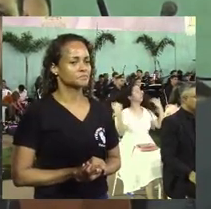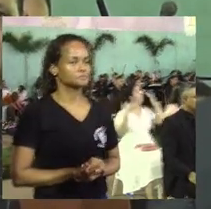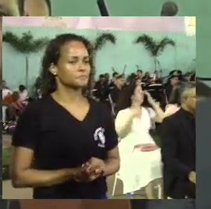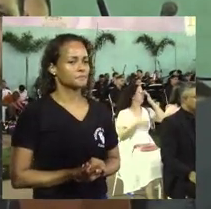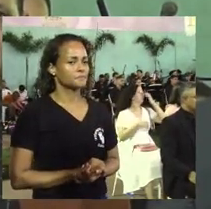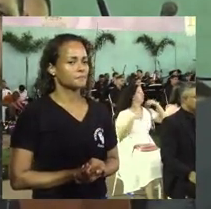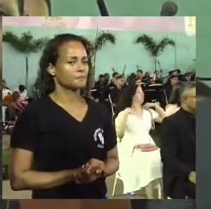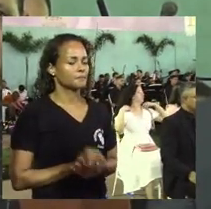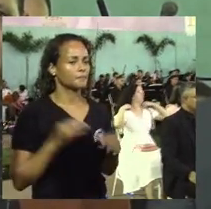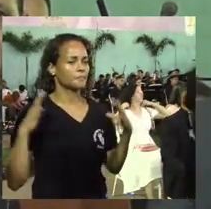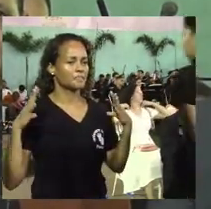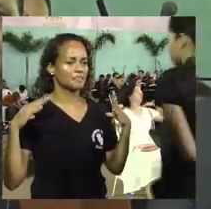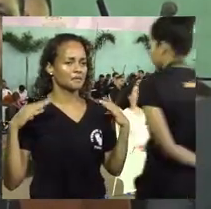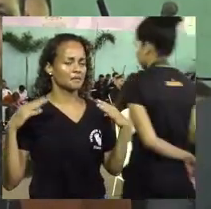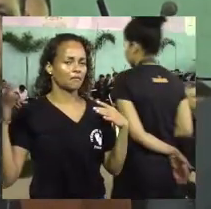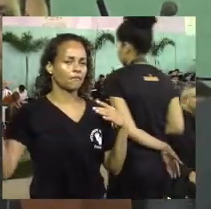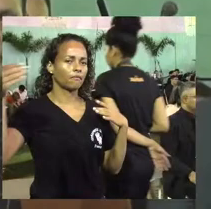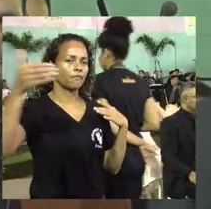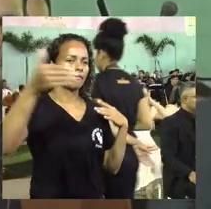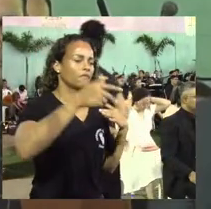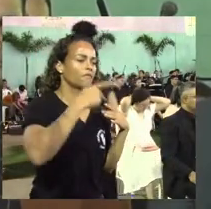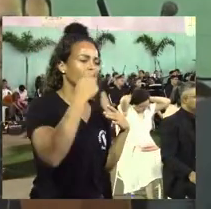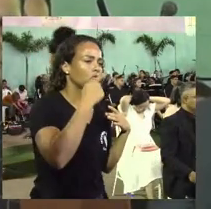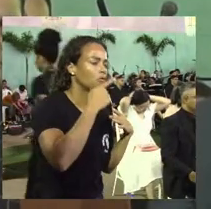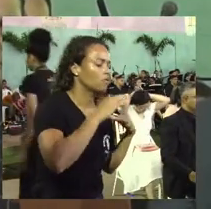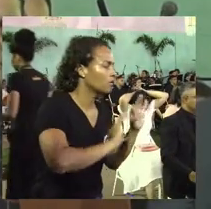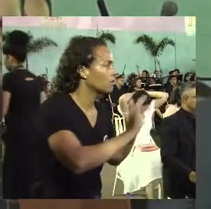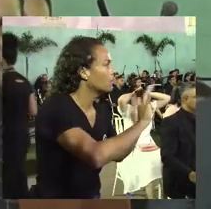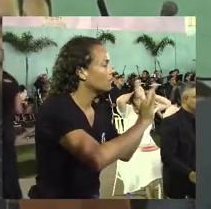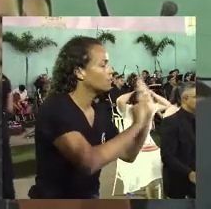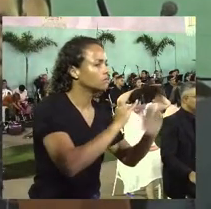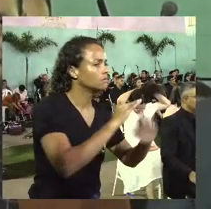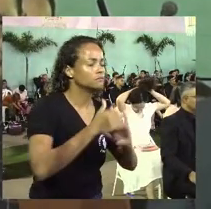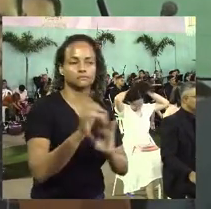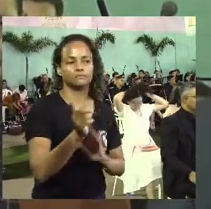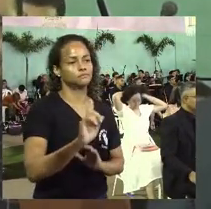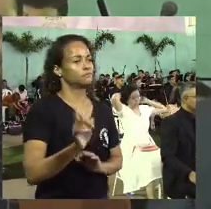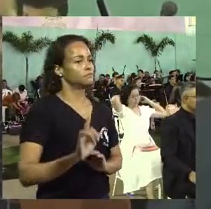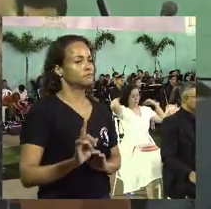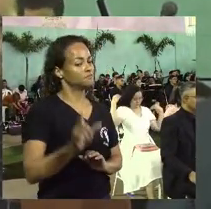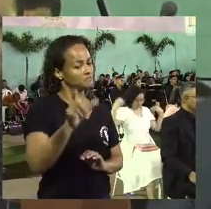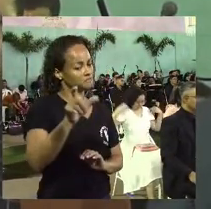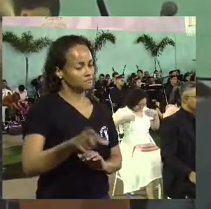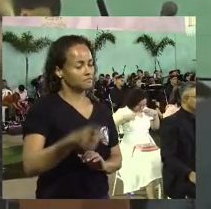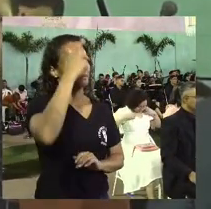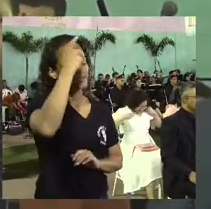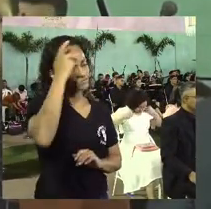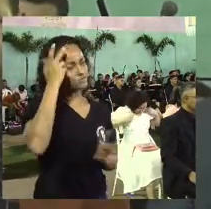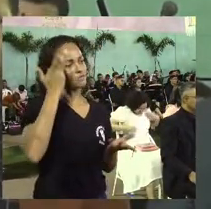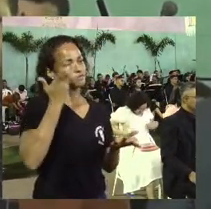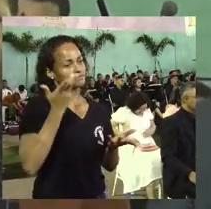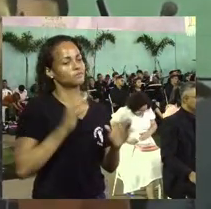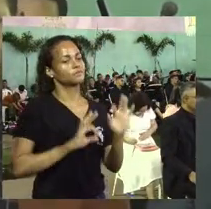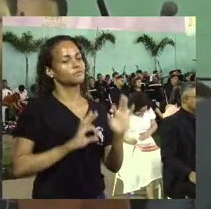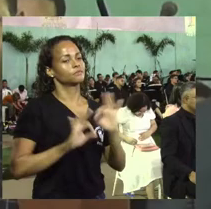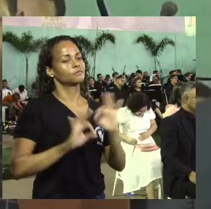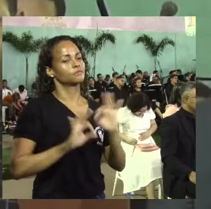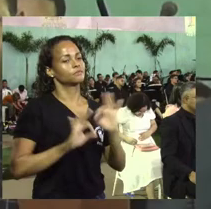e disse olha deixa eu montar a estrutura não não foi um anjo Deus usa pessoas para isso então